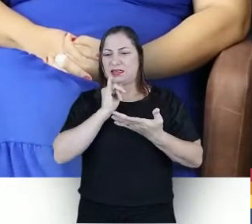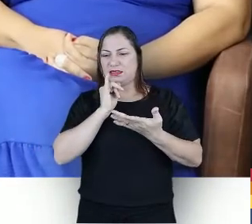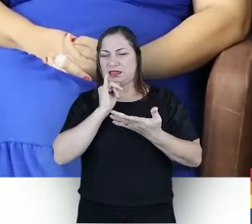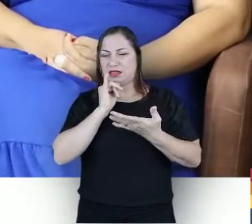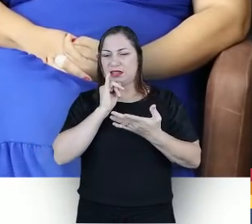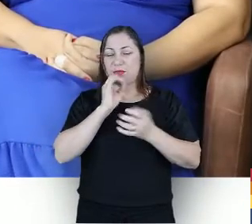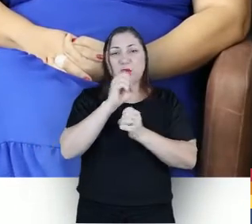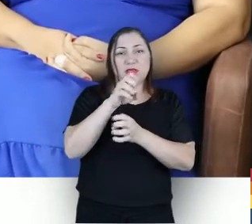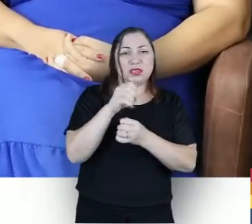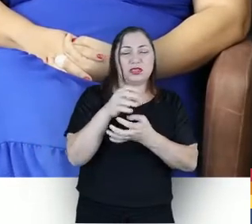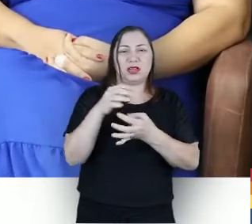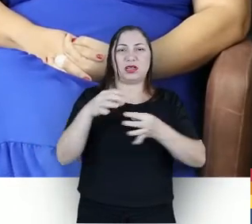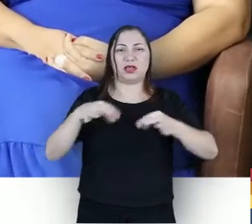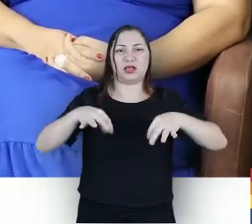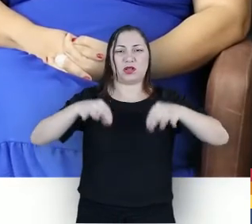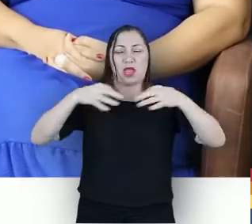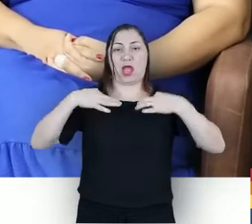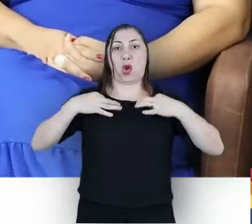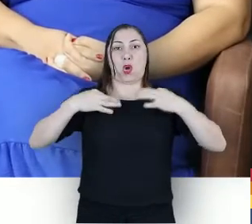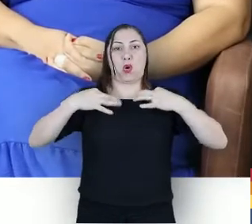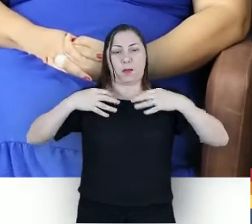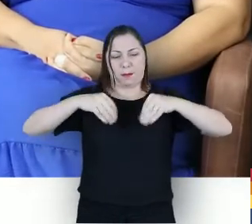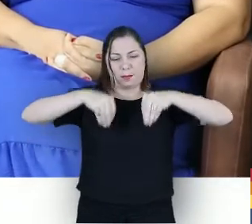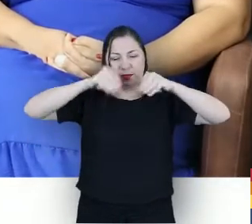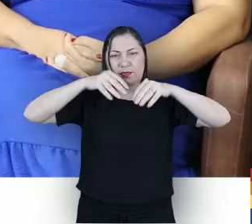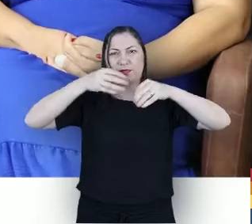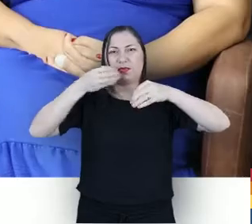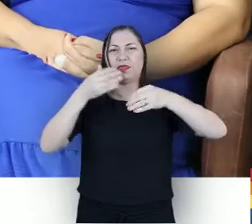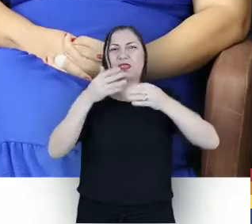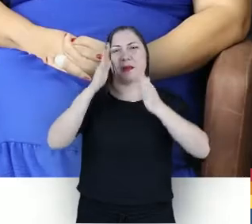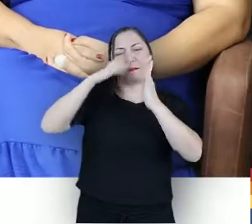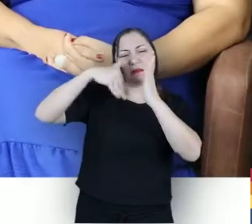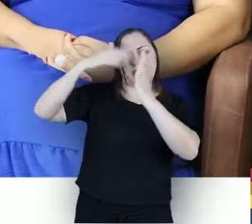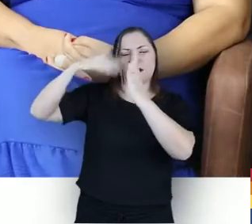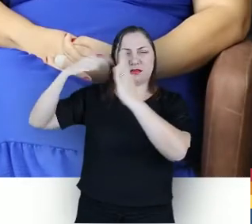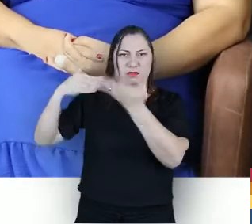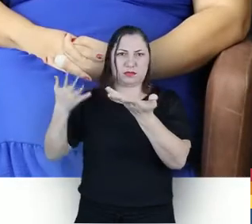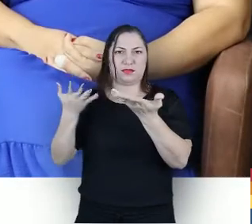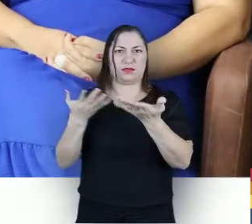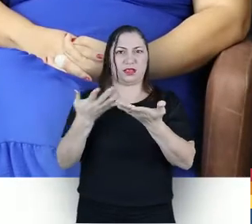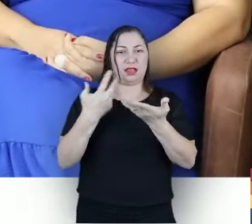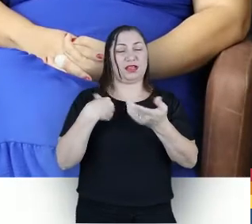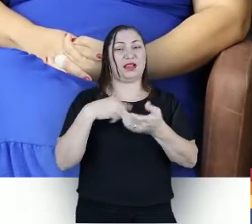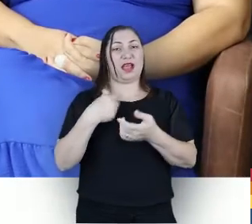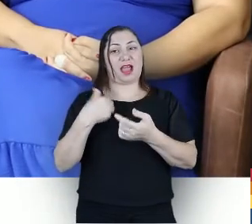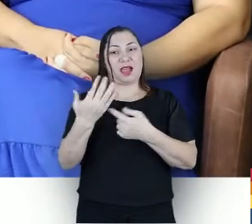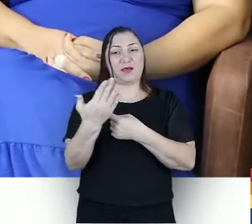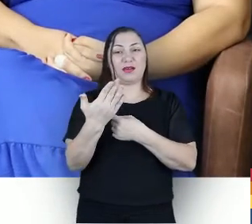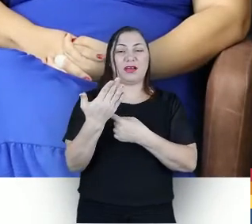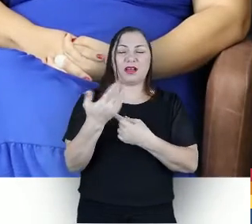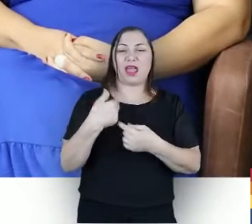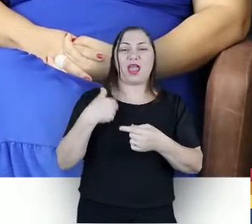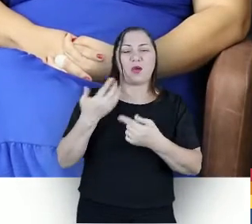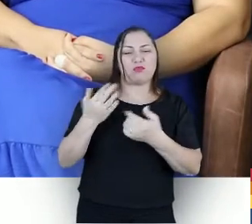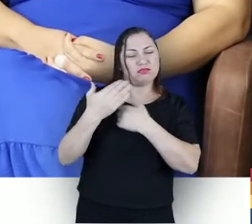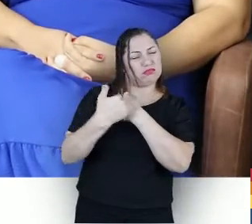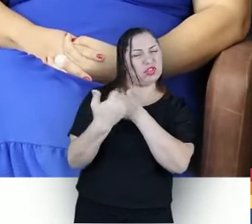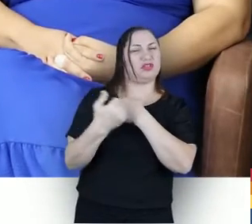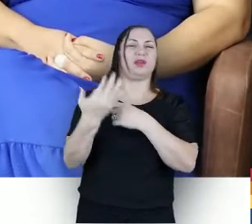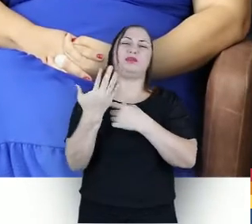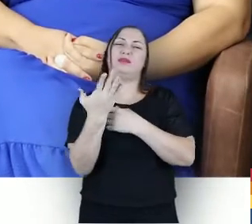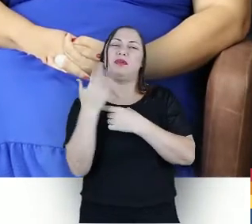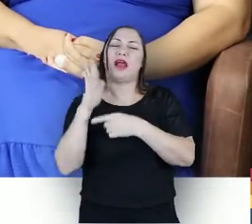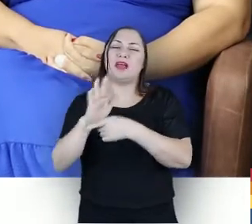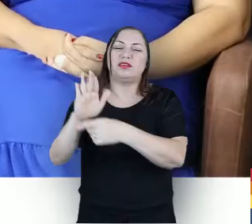cinema, não é, nesse momento. Tem o professor de química que está trabalhando o tingimento de